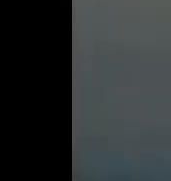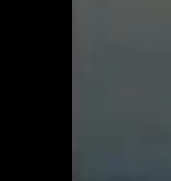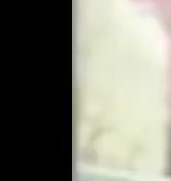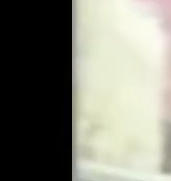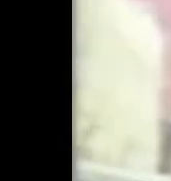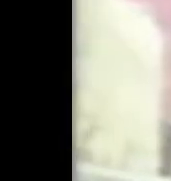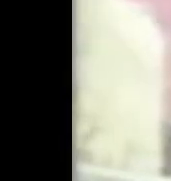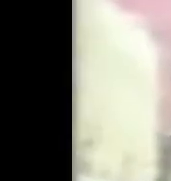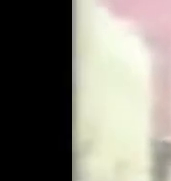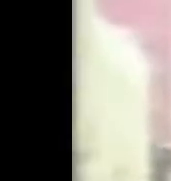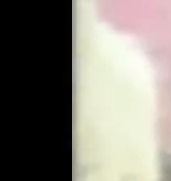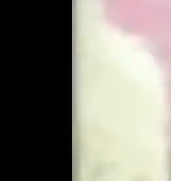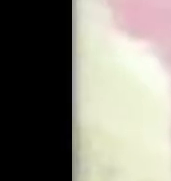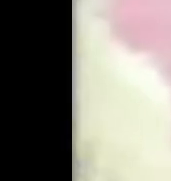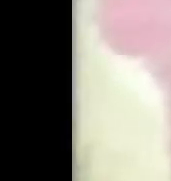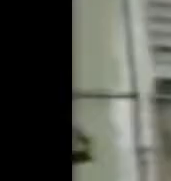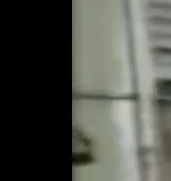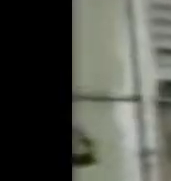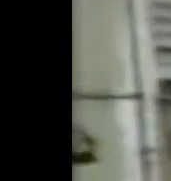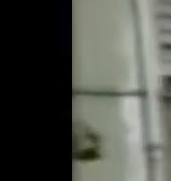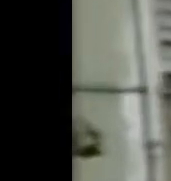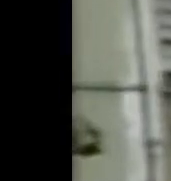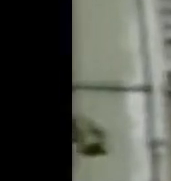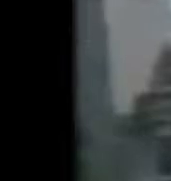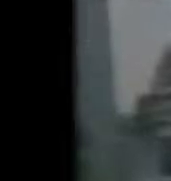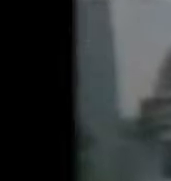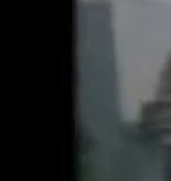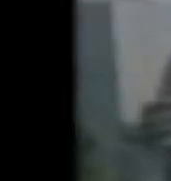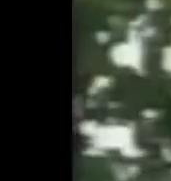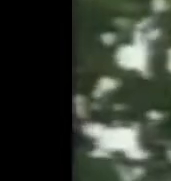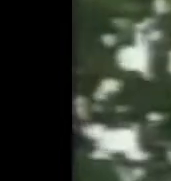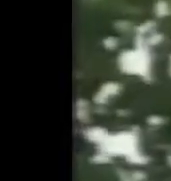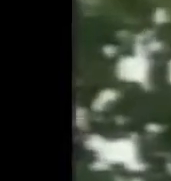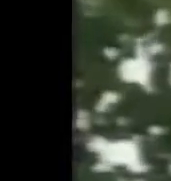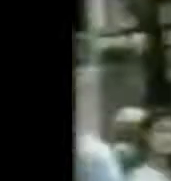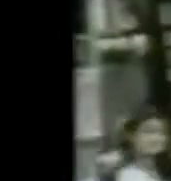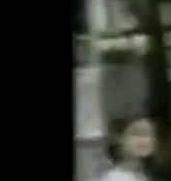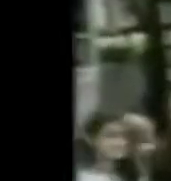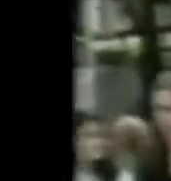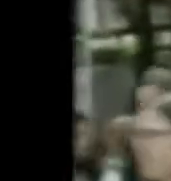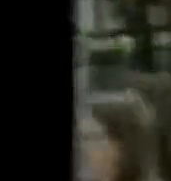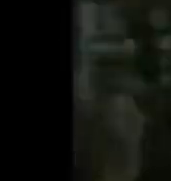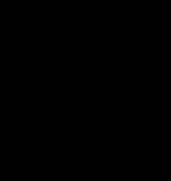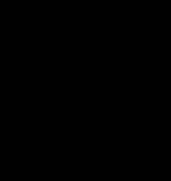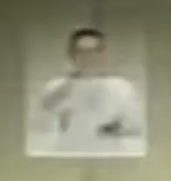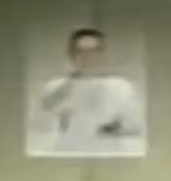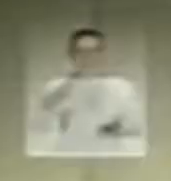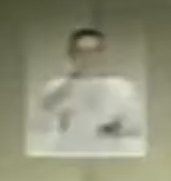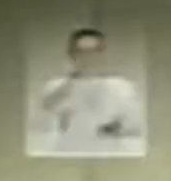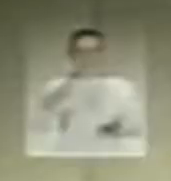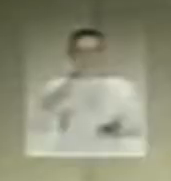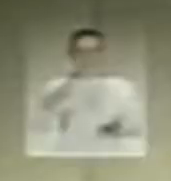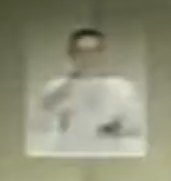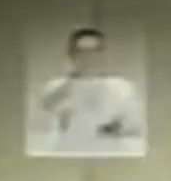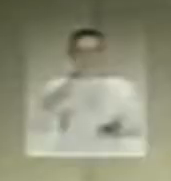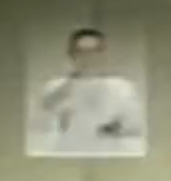no Geraldo. Geraldo é para os pobres. Geraldo é o líder, honesto, ele é competente. Ele inspira confiança.